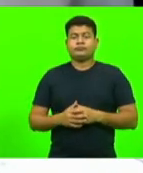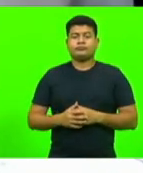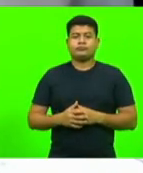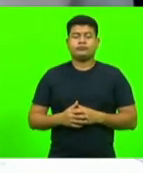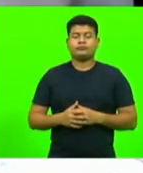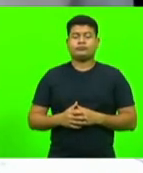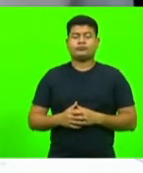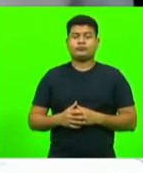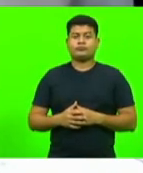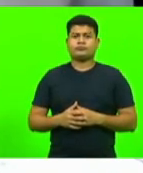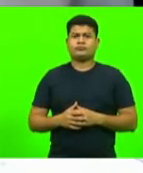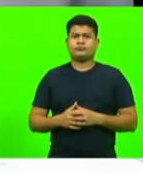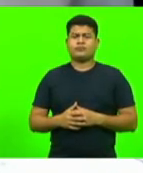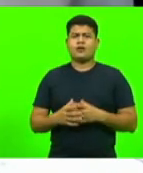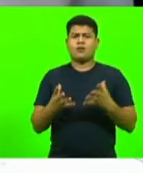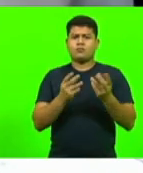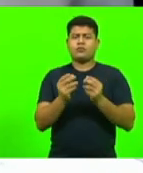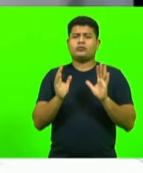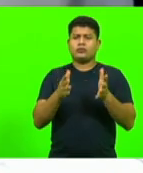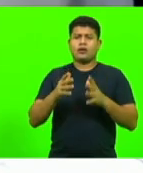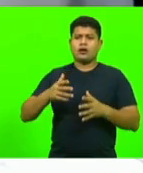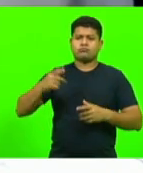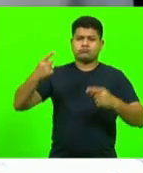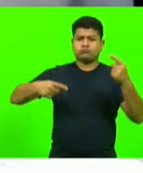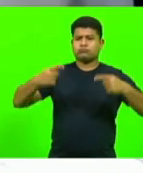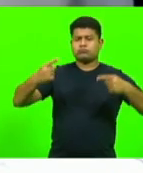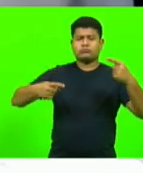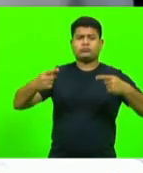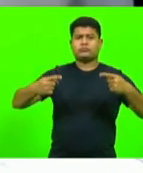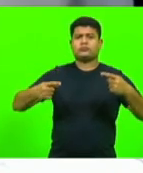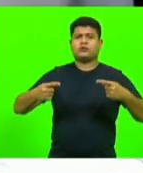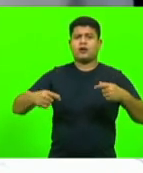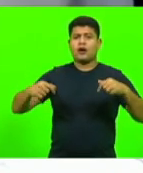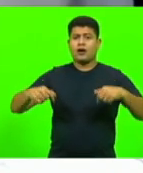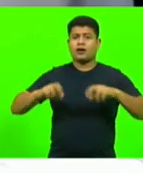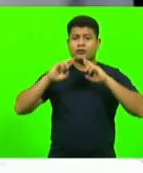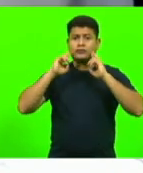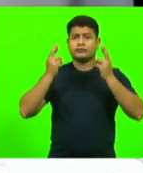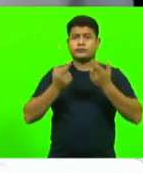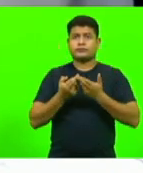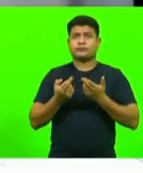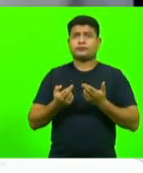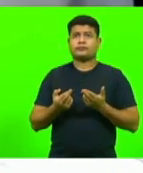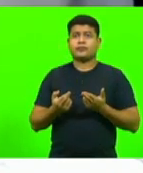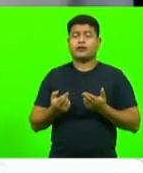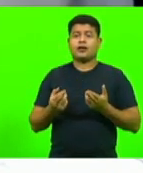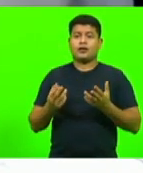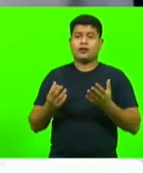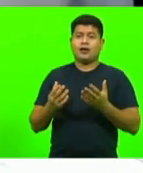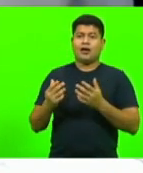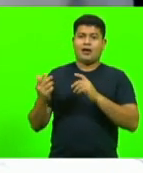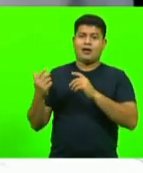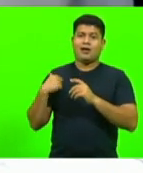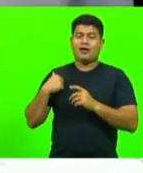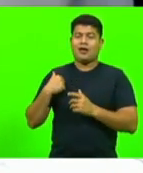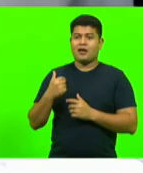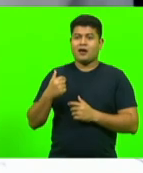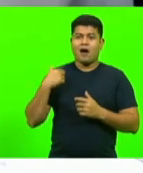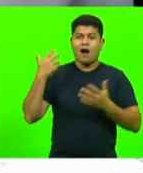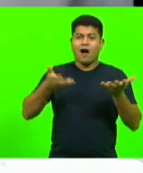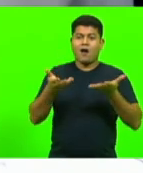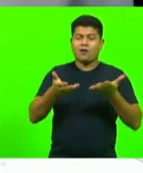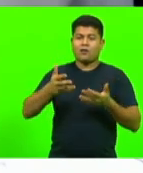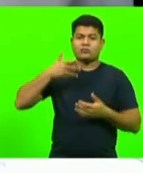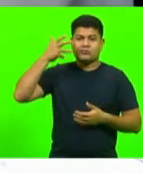é muito já foi dito aqui nessa audiência e me falar depois de tantos companheiros facilita um pouco e